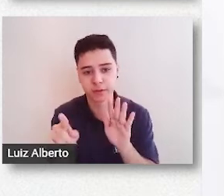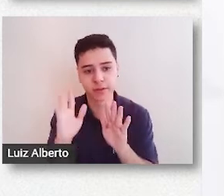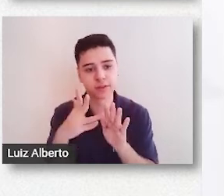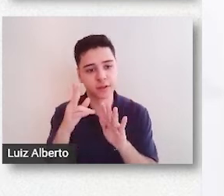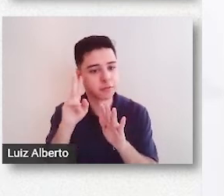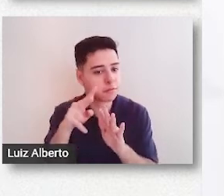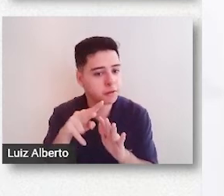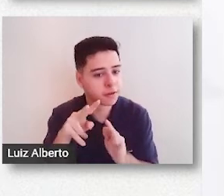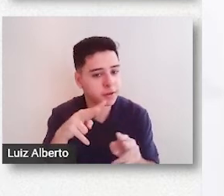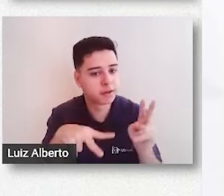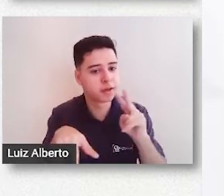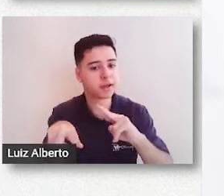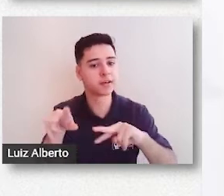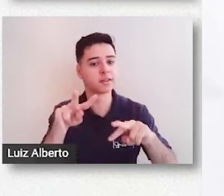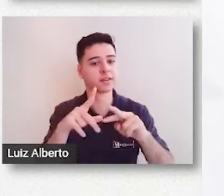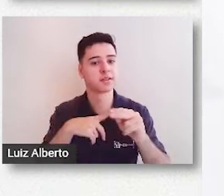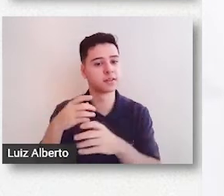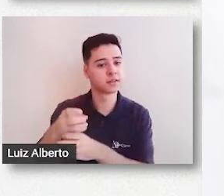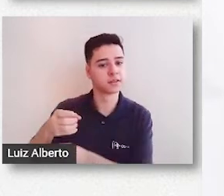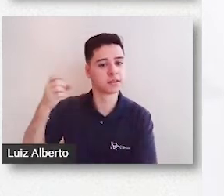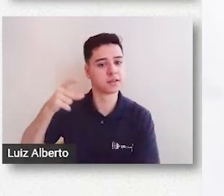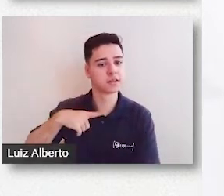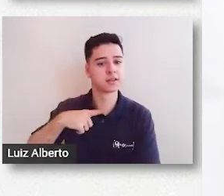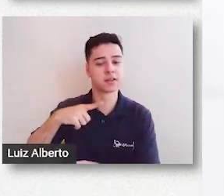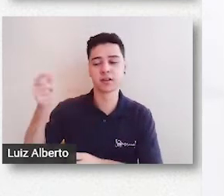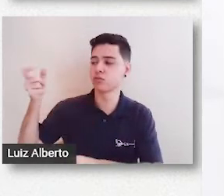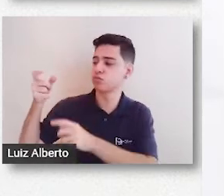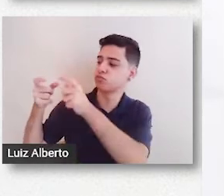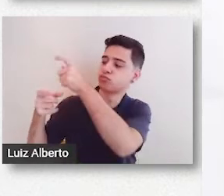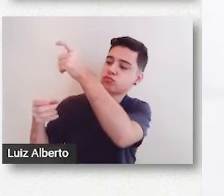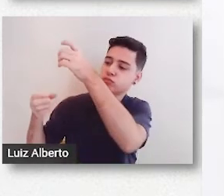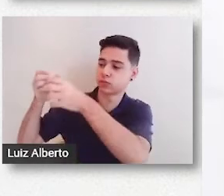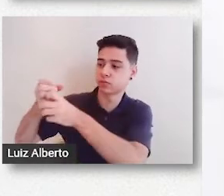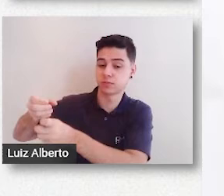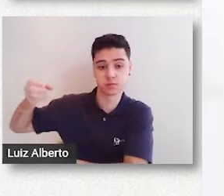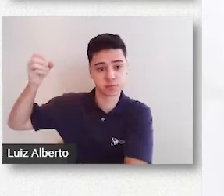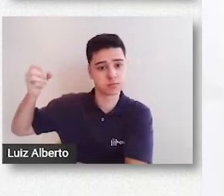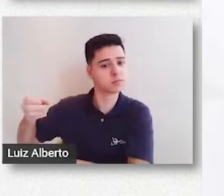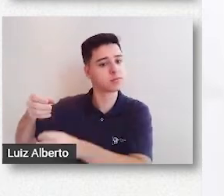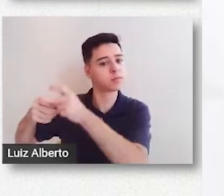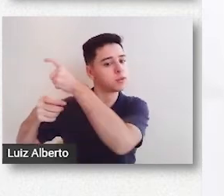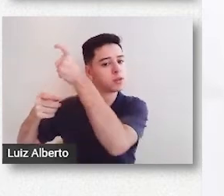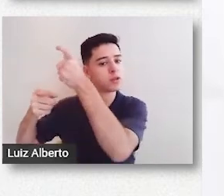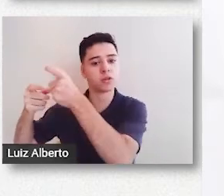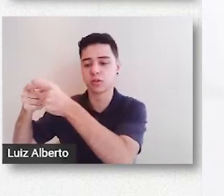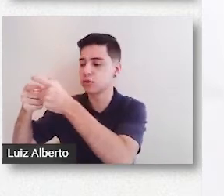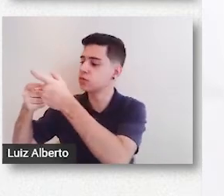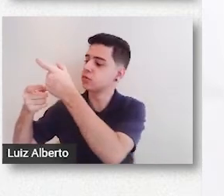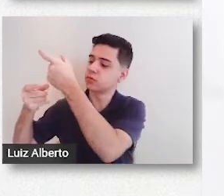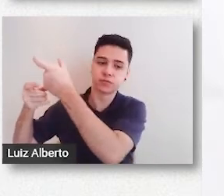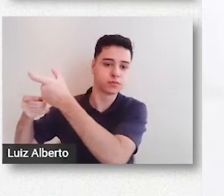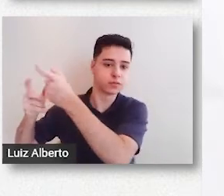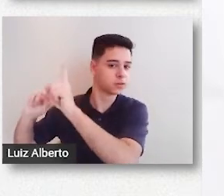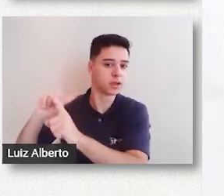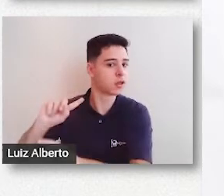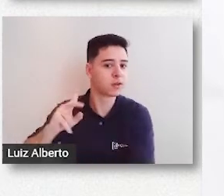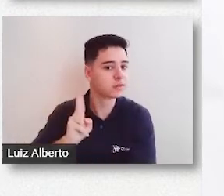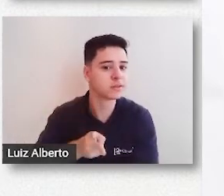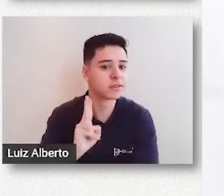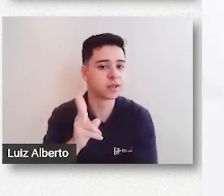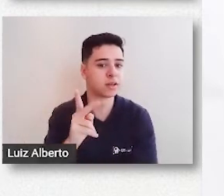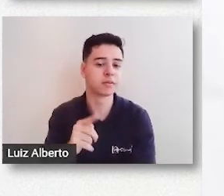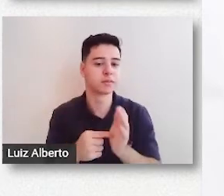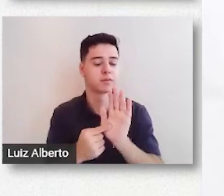verem, no cajado tem essa cabacinha, que é uma variação também interessante, né? Não é sempre que ela aparece,